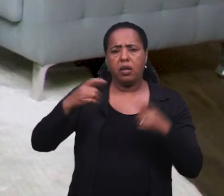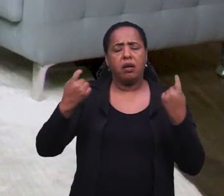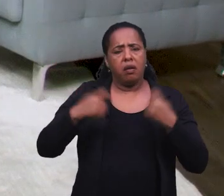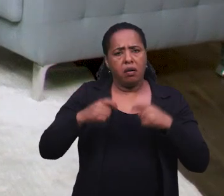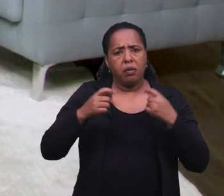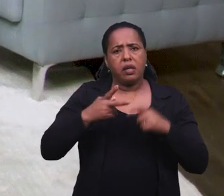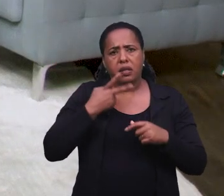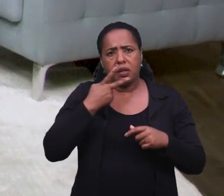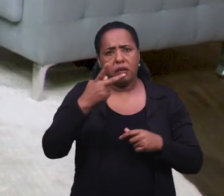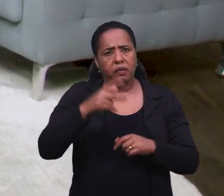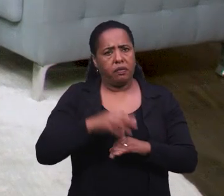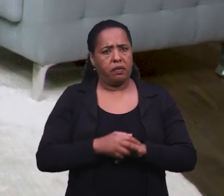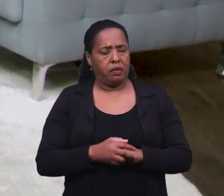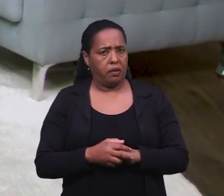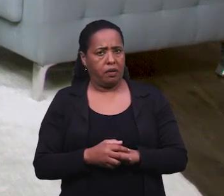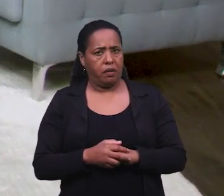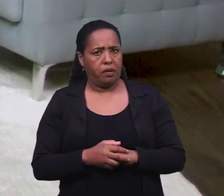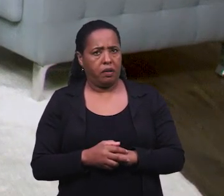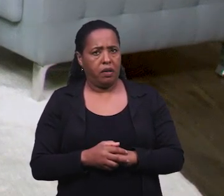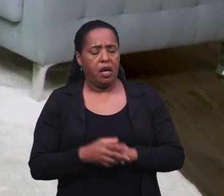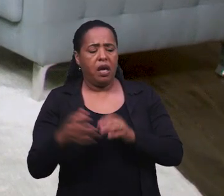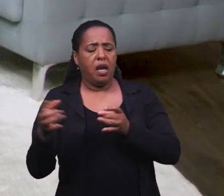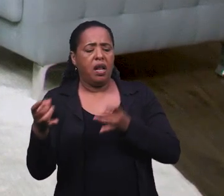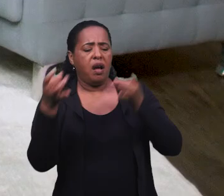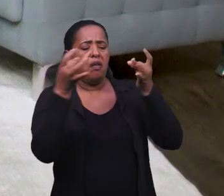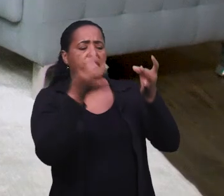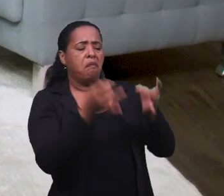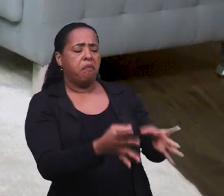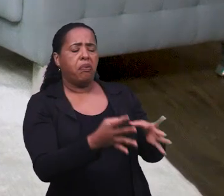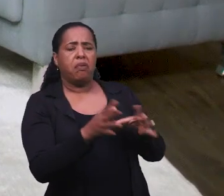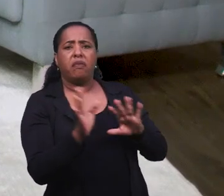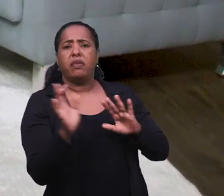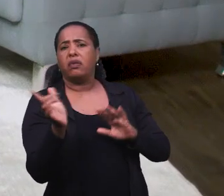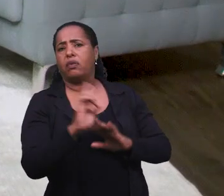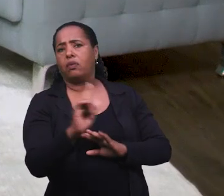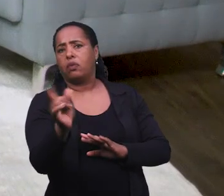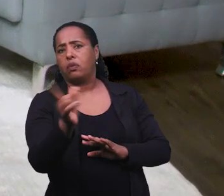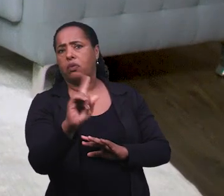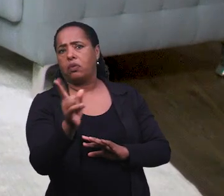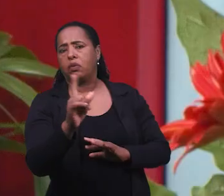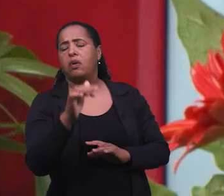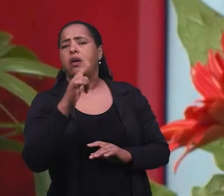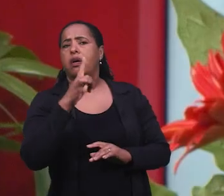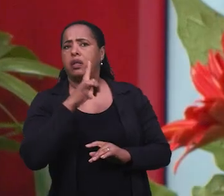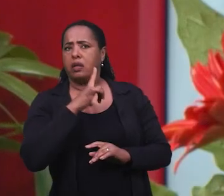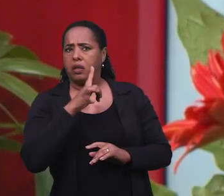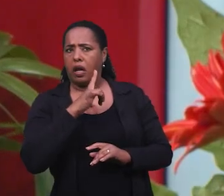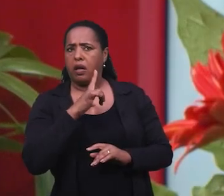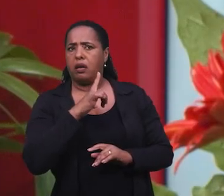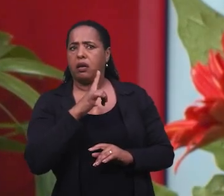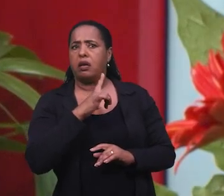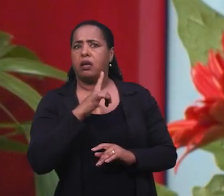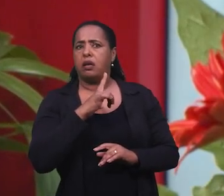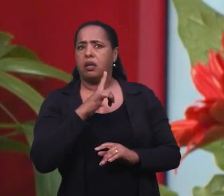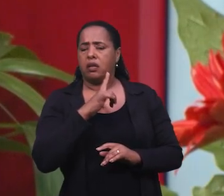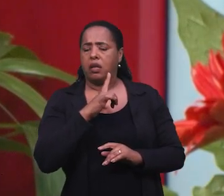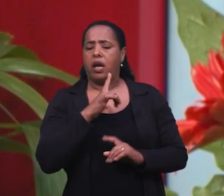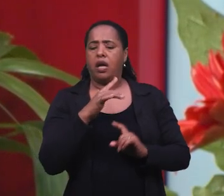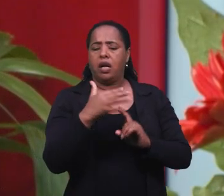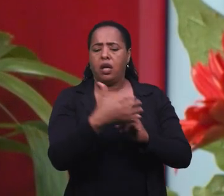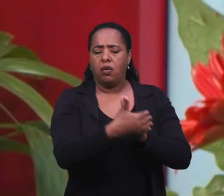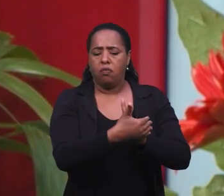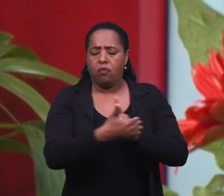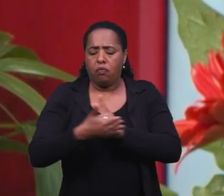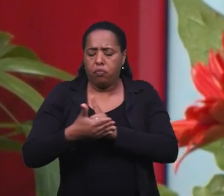que transmitir. Eles têm uma herança a ser transmitida. Quantos de nós, até hoje,